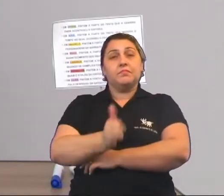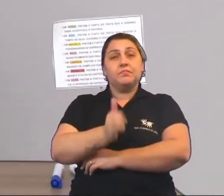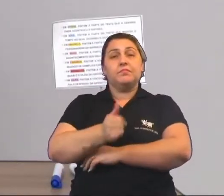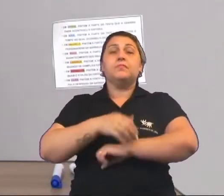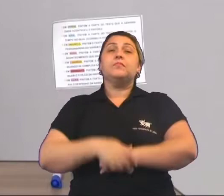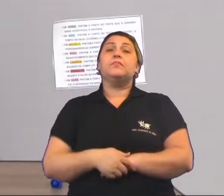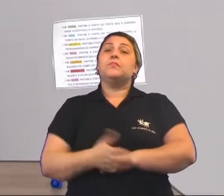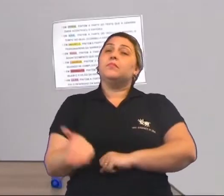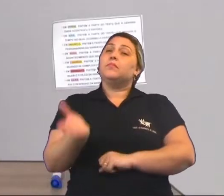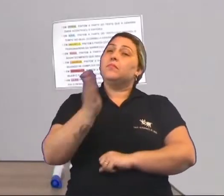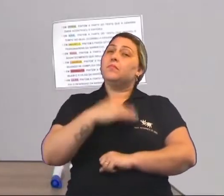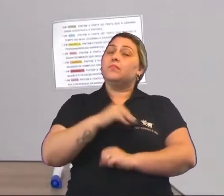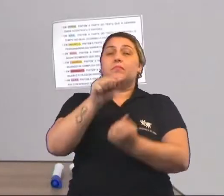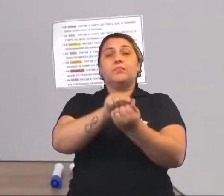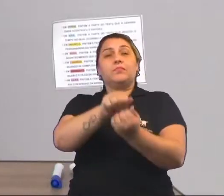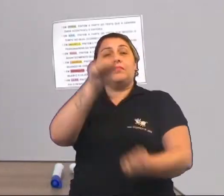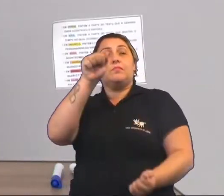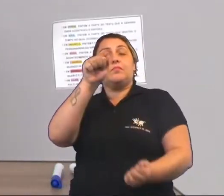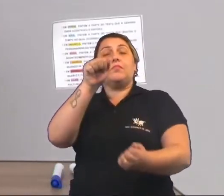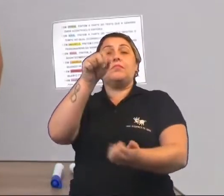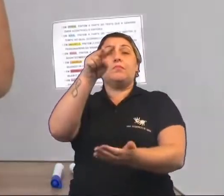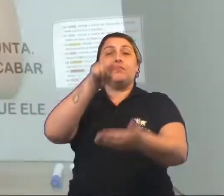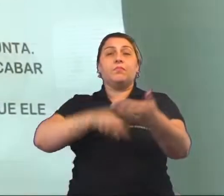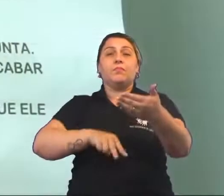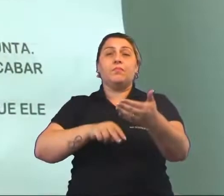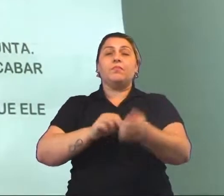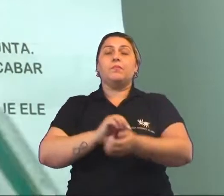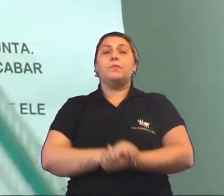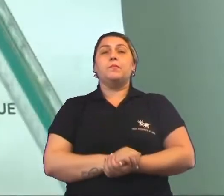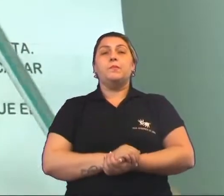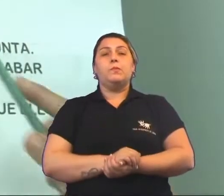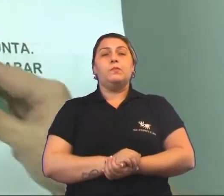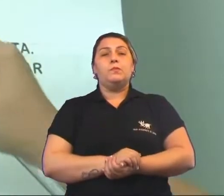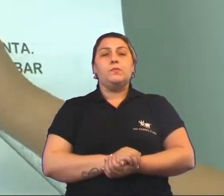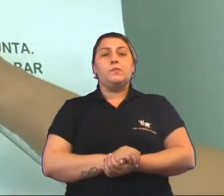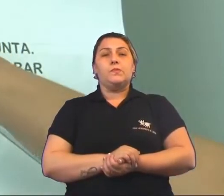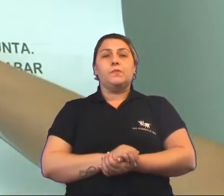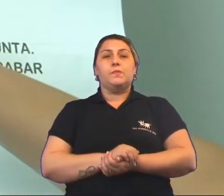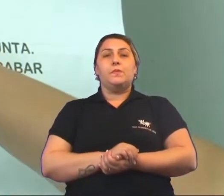fábula. Então vem comigo para o cartaz e acompanha a leitura.